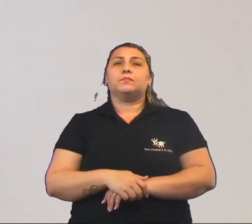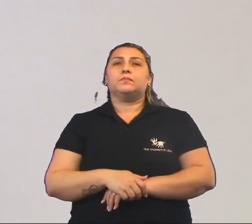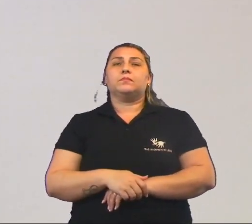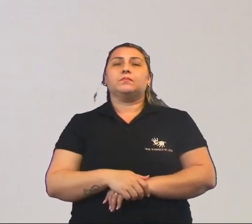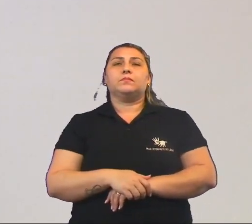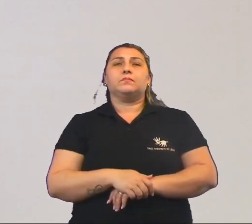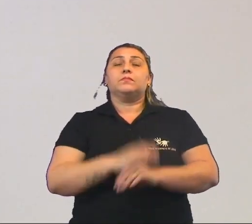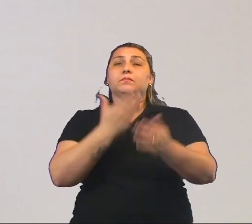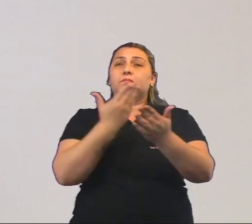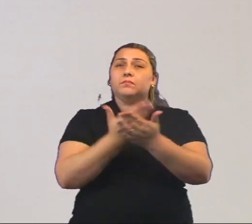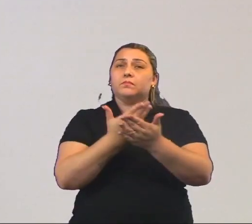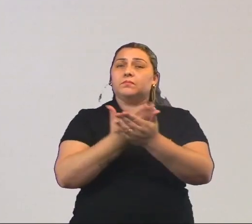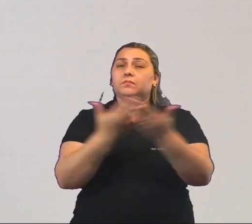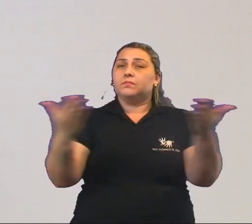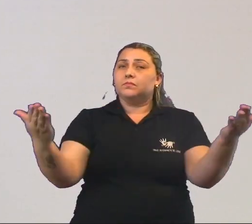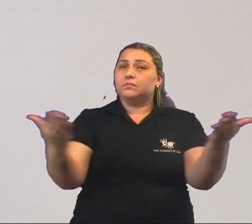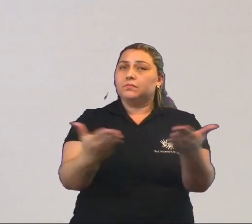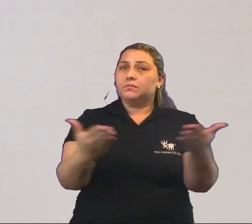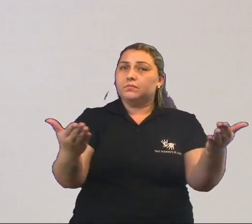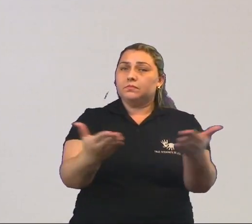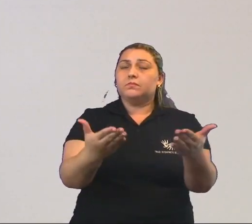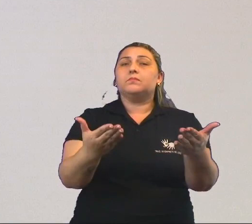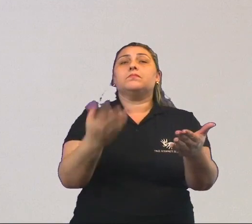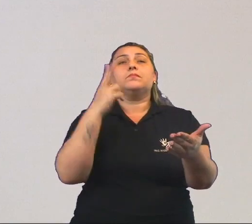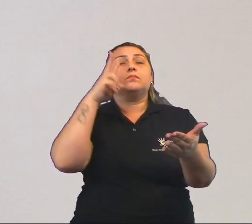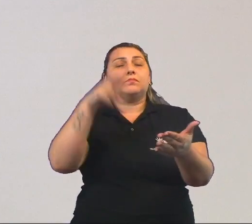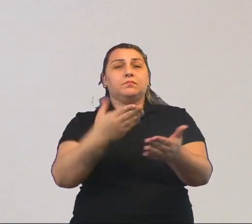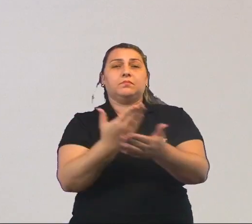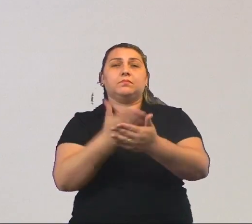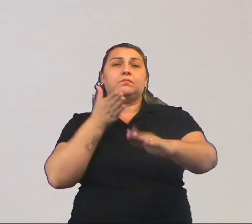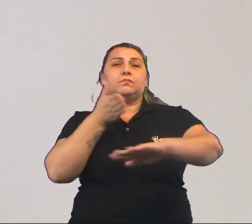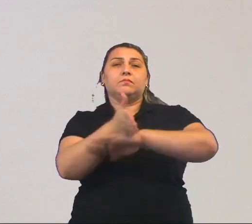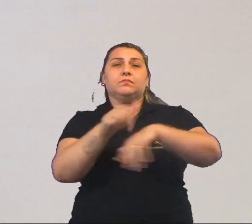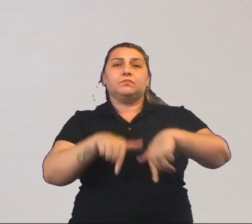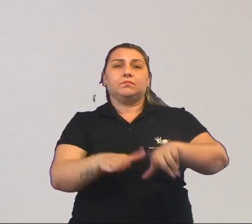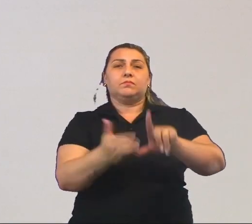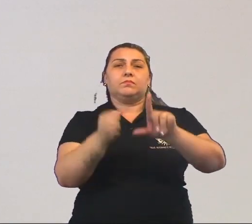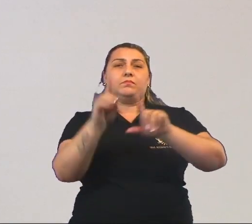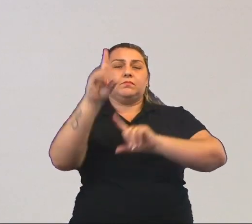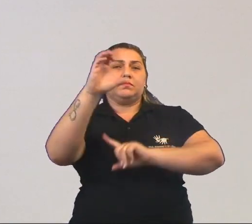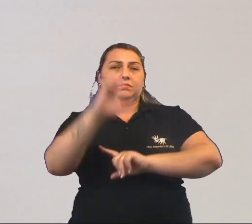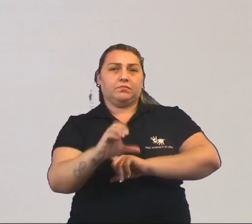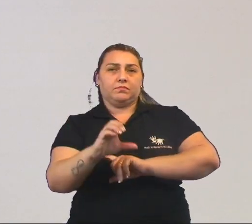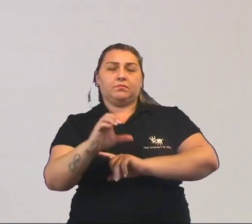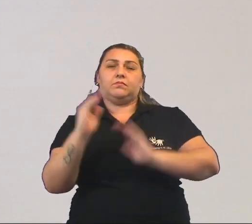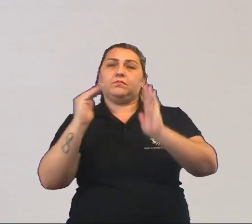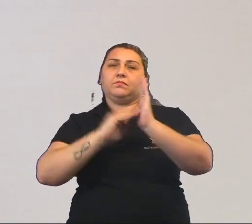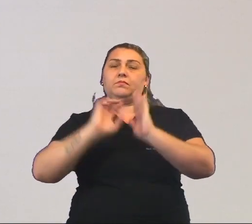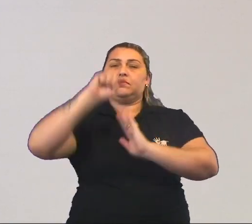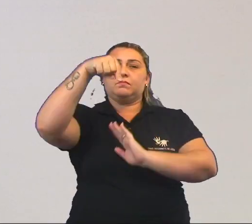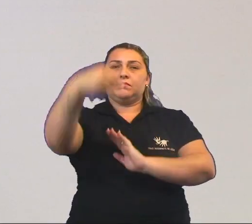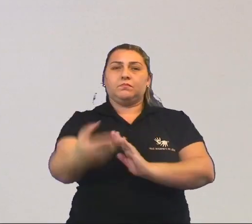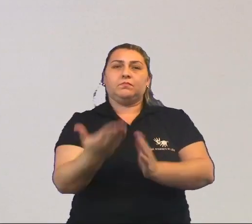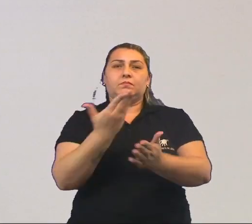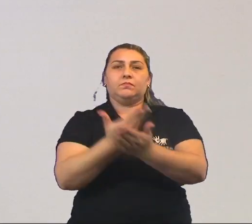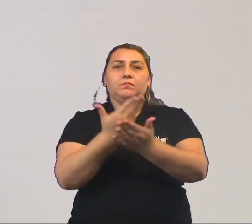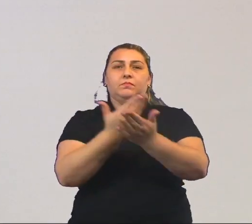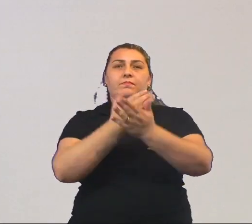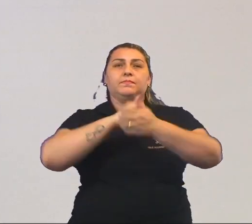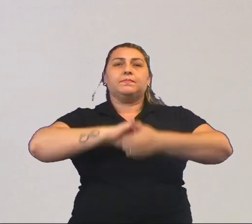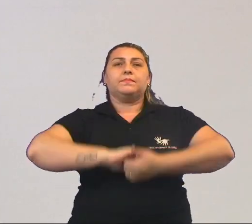Olá pessoal Essa foi a nossa aula de hoje para Rever essa aula acesso à plataforma educ e até a próxima